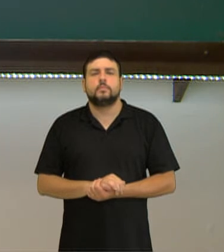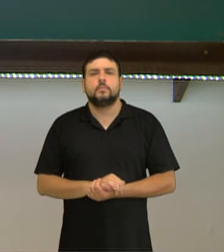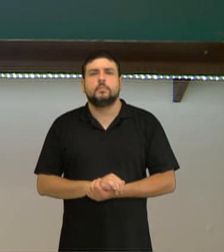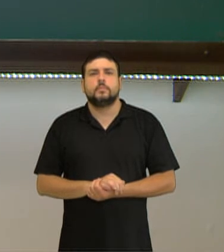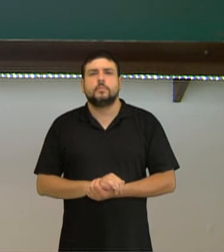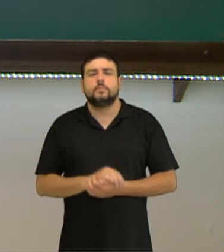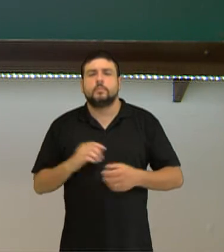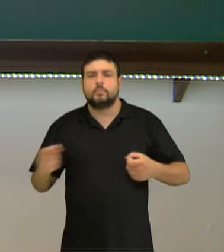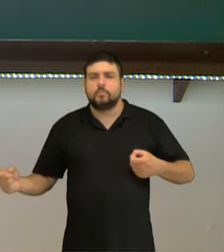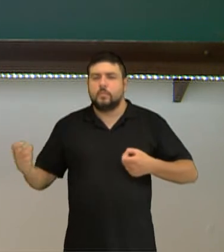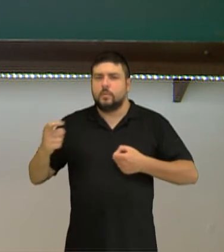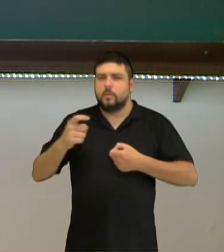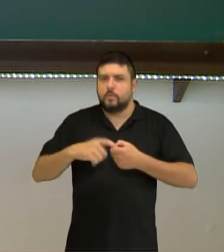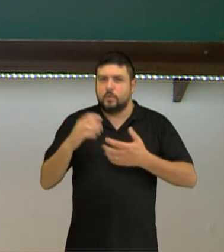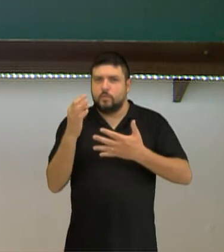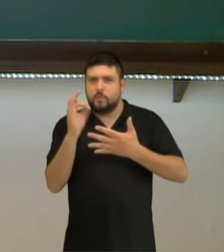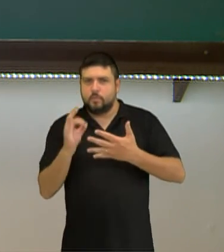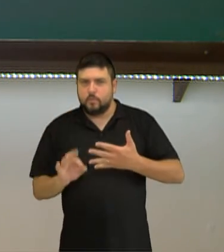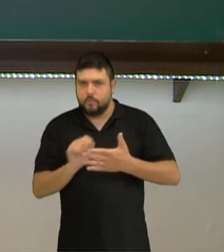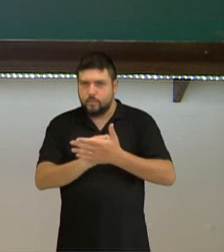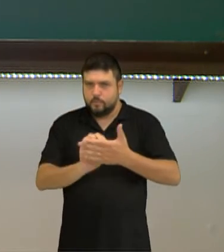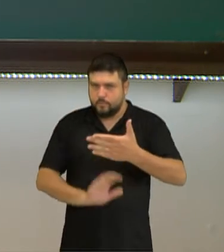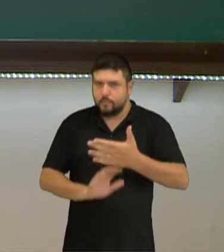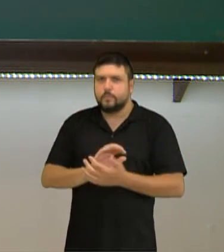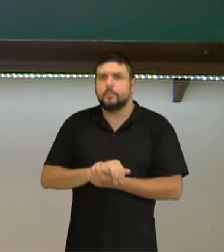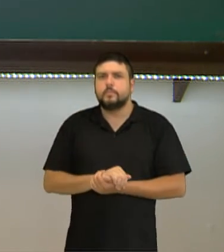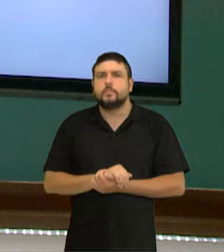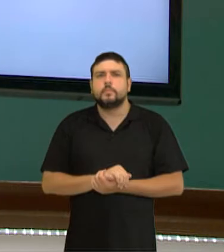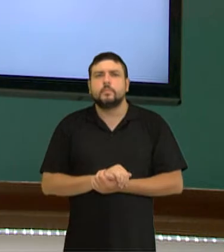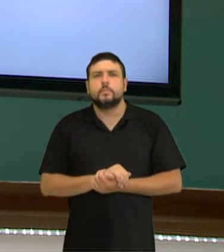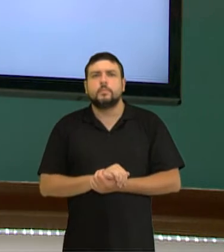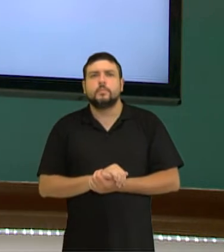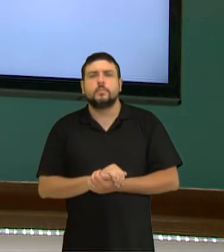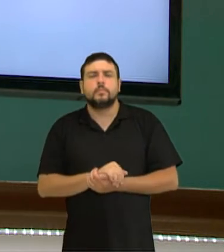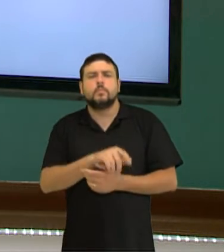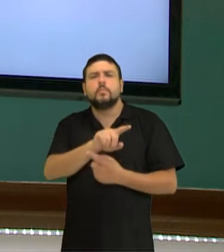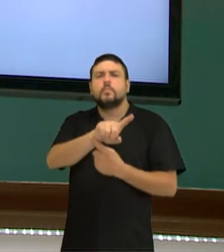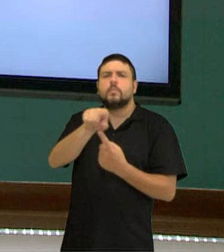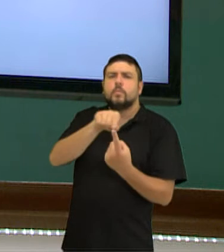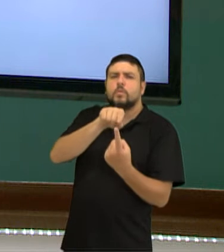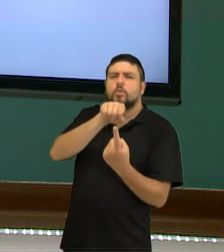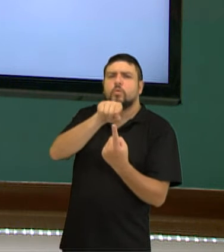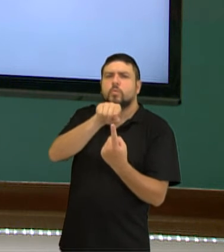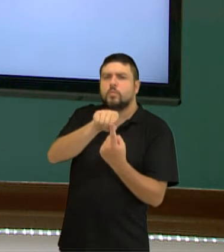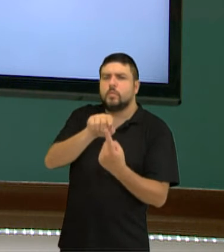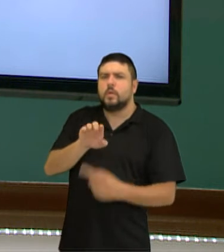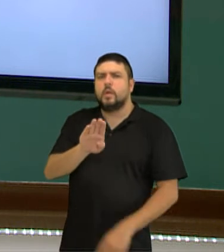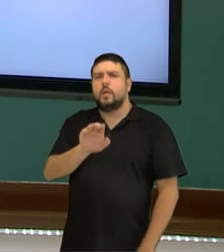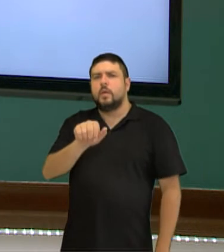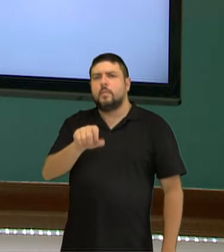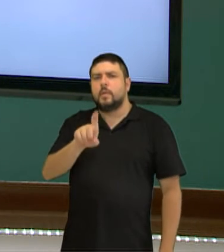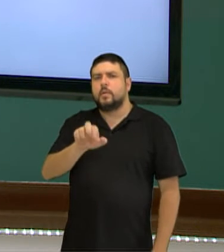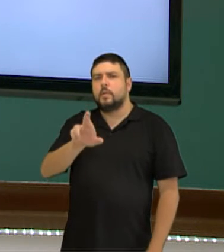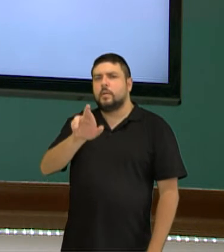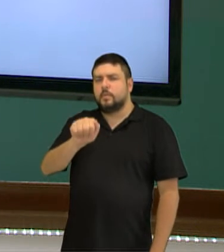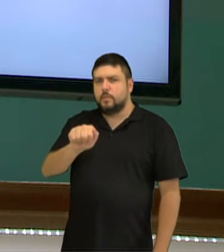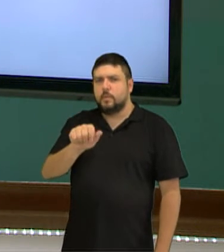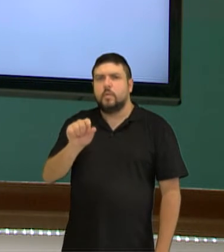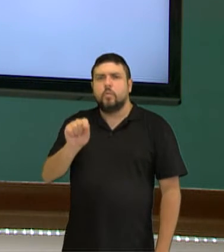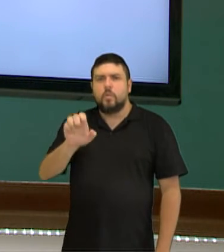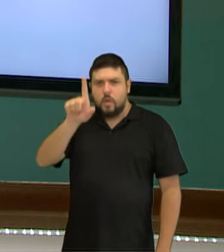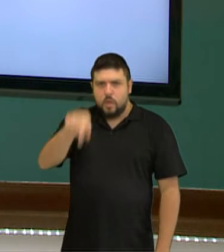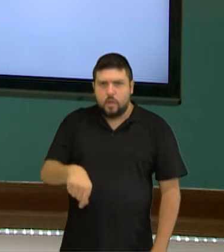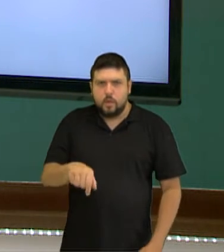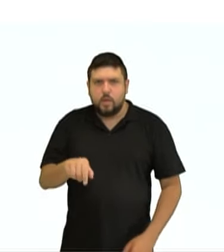Pessoal, voltamos com a correção da nossa atividade. Então aqui, né, quais os objetivos das bandeiras? Então, essa captura